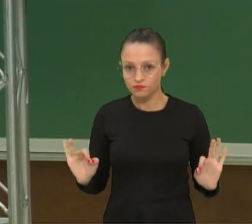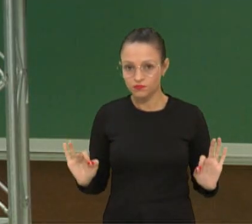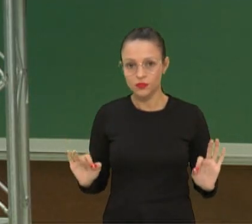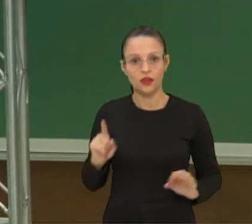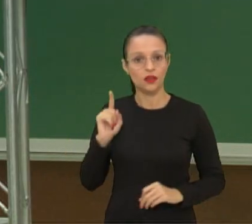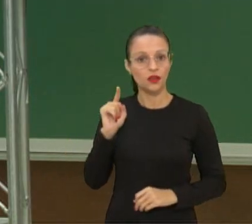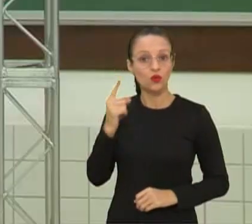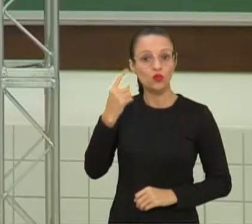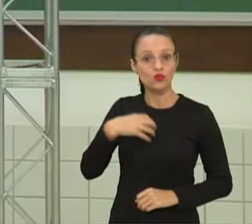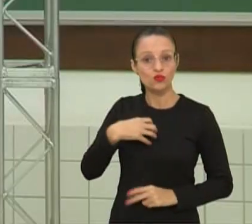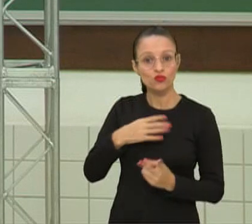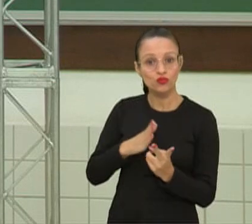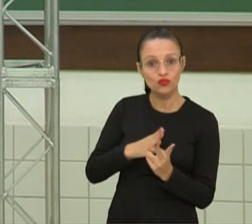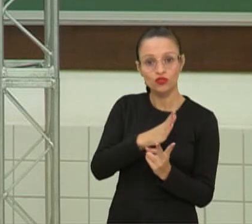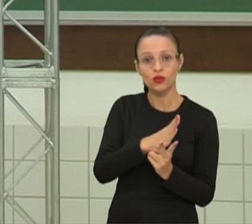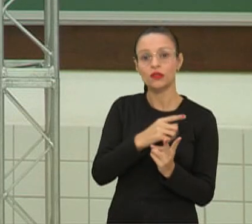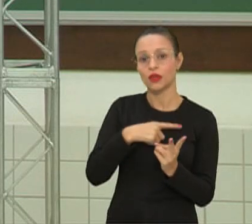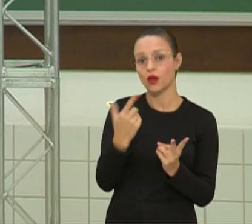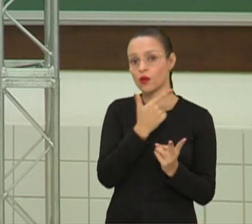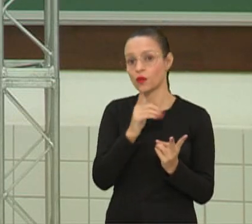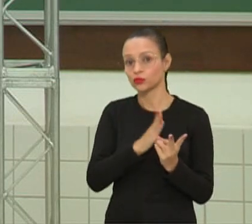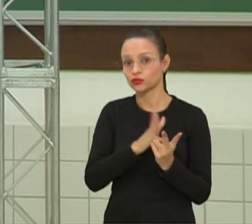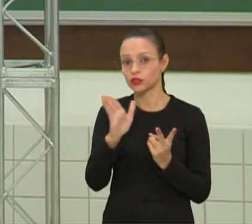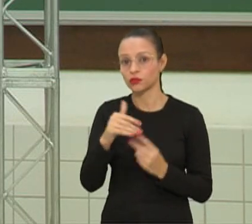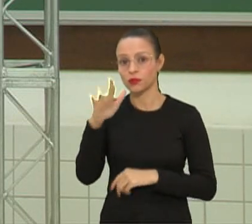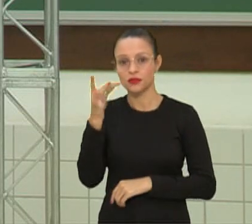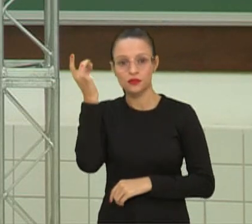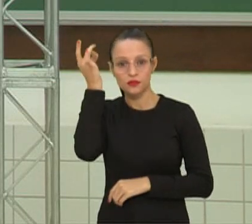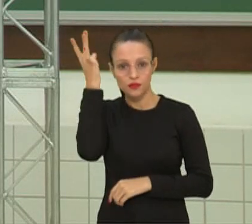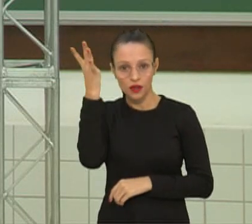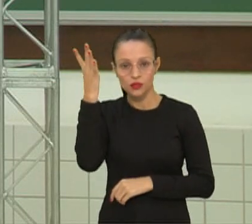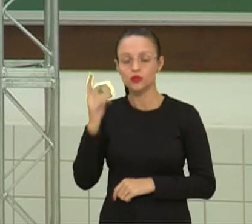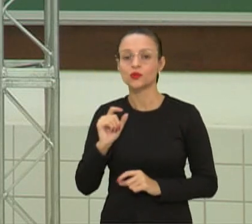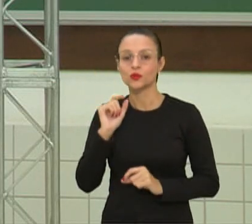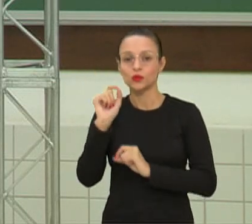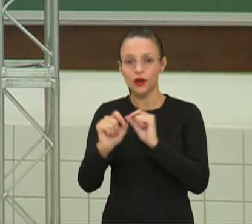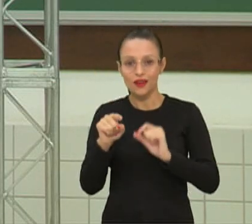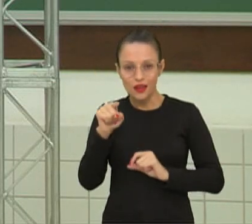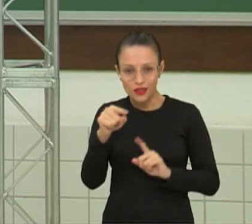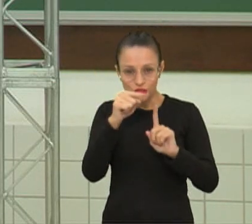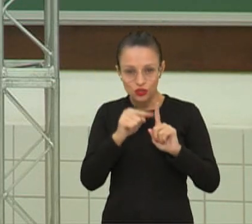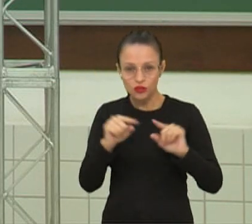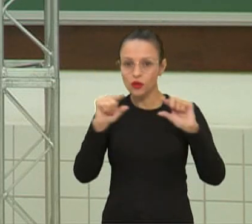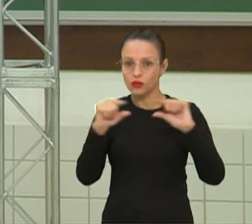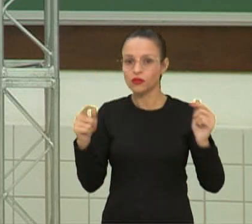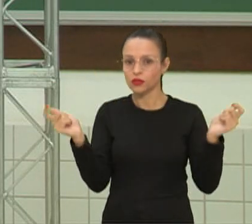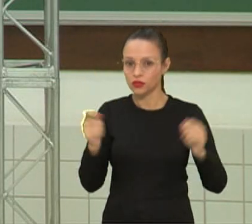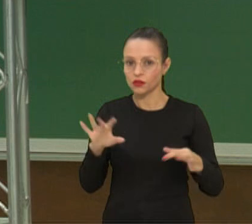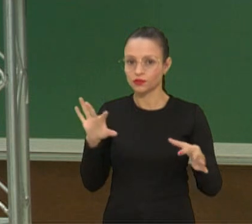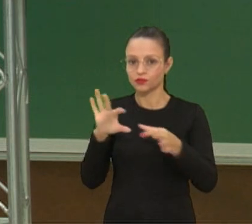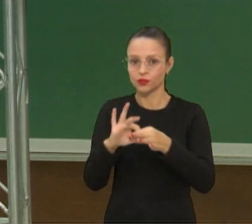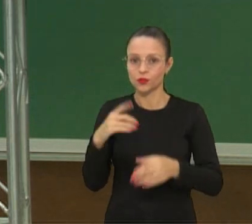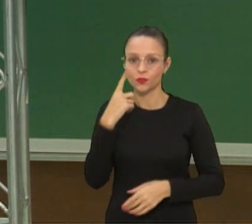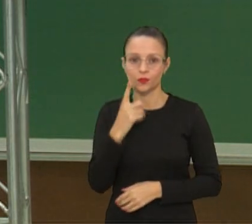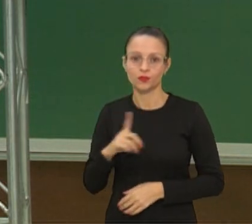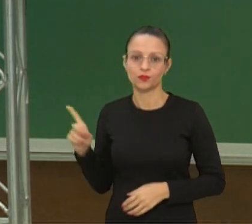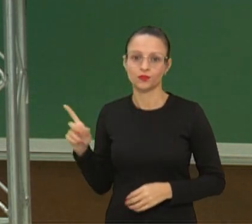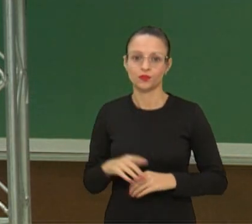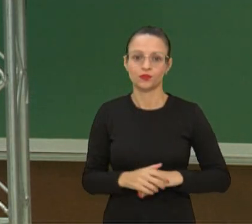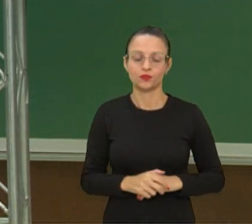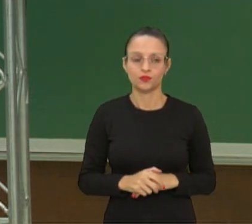é uma maneira de fazer. Tem outro jeito de fazer que é mais simplesinho. E nesse caso desse tipo de equação, dá para a gente aplicar. Dá uma olhada.